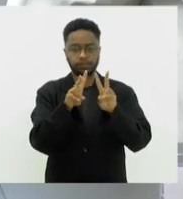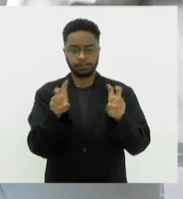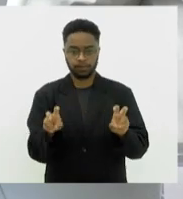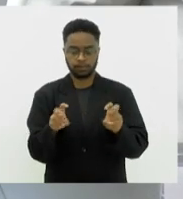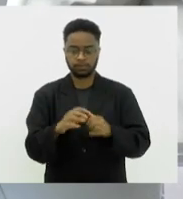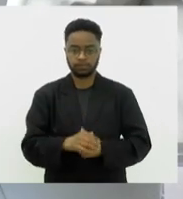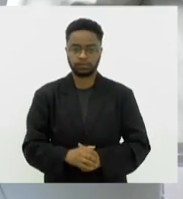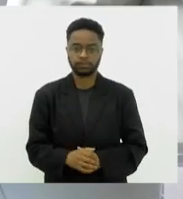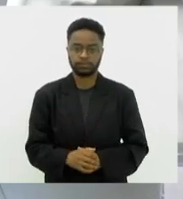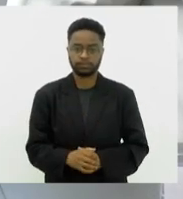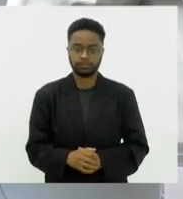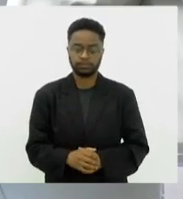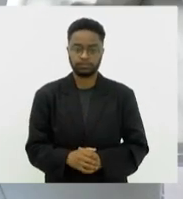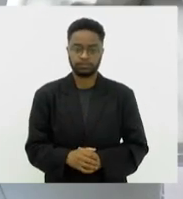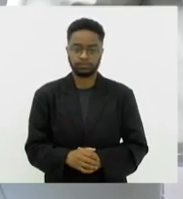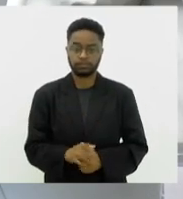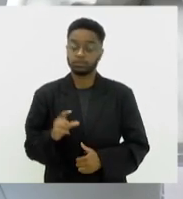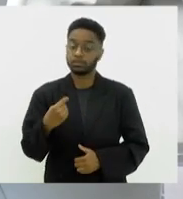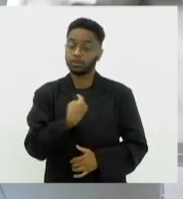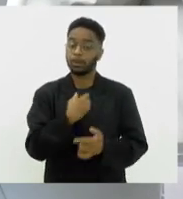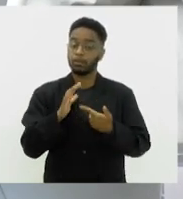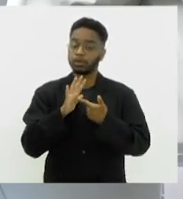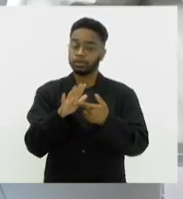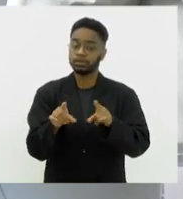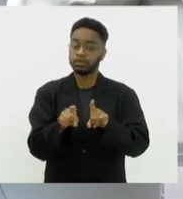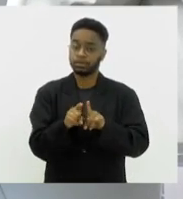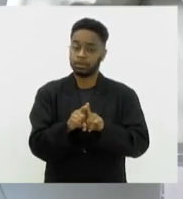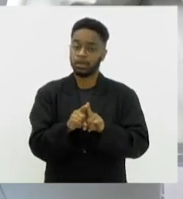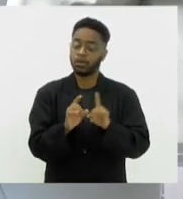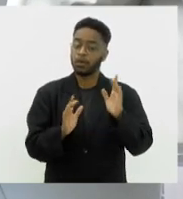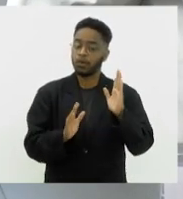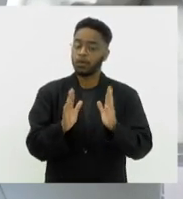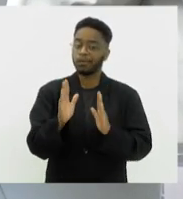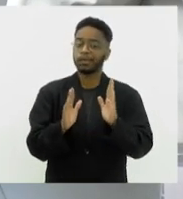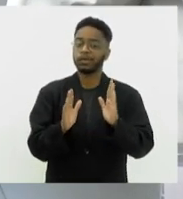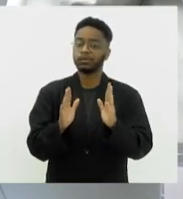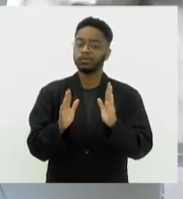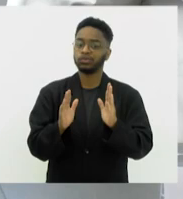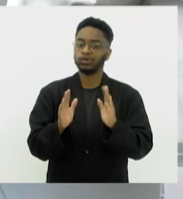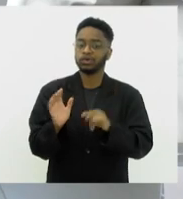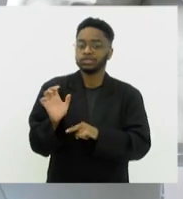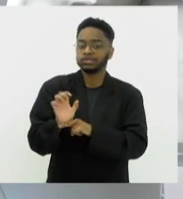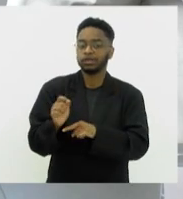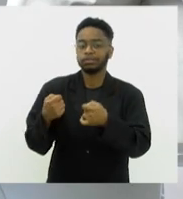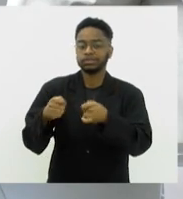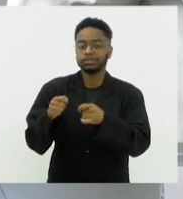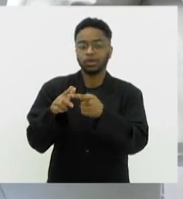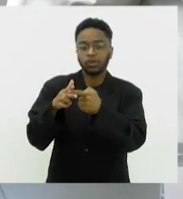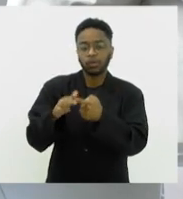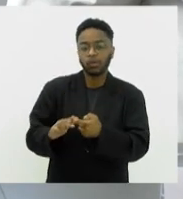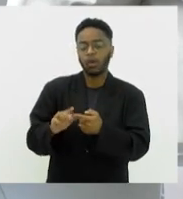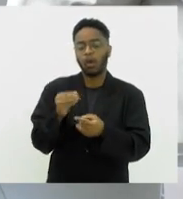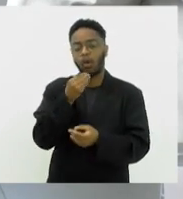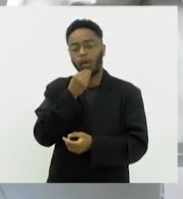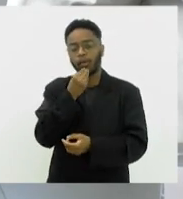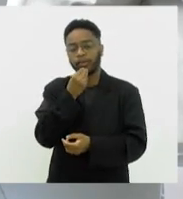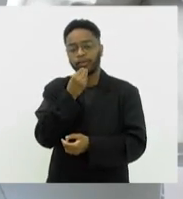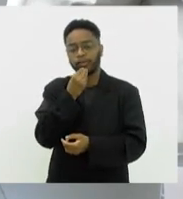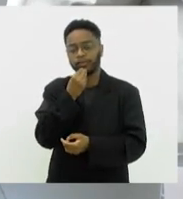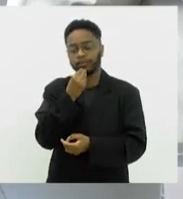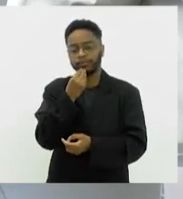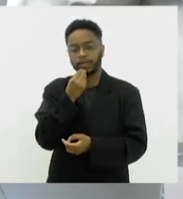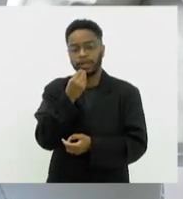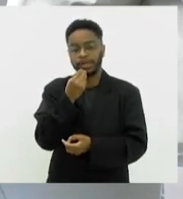colocamos ali também um processo de reparação que o estado deveria reparar é óbvio que uma pessoa